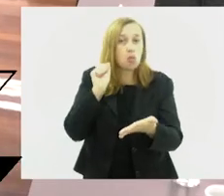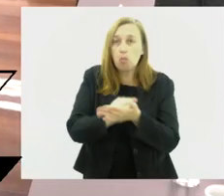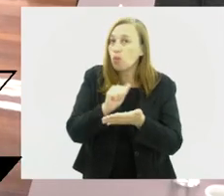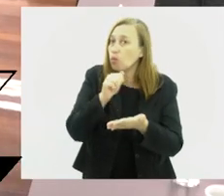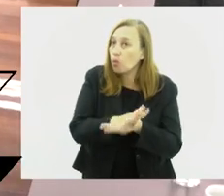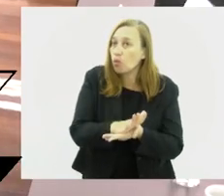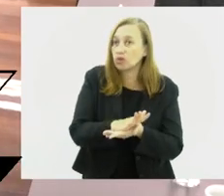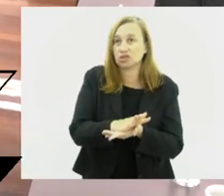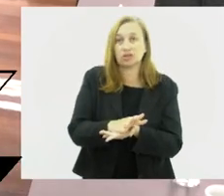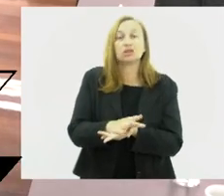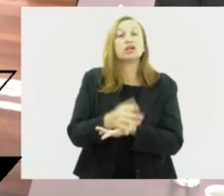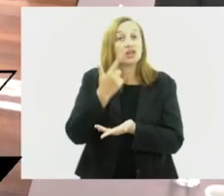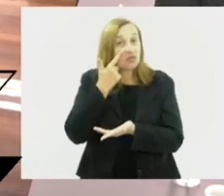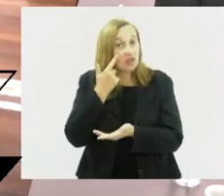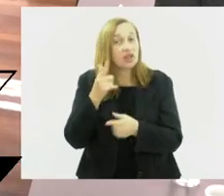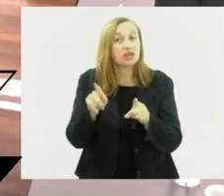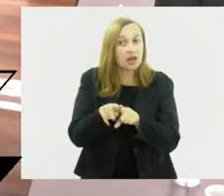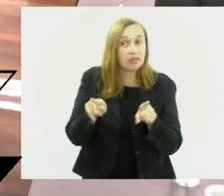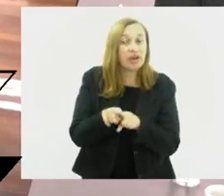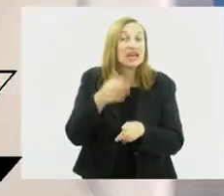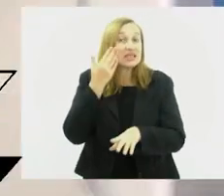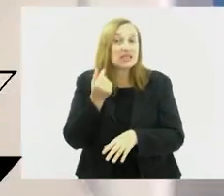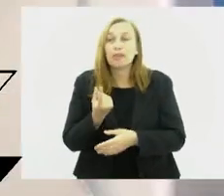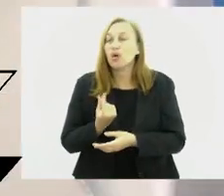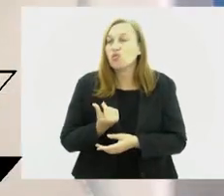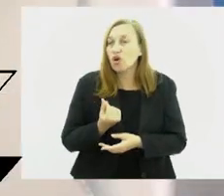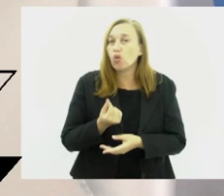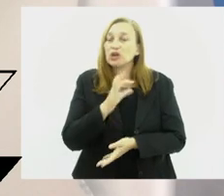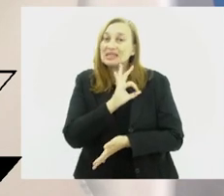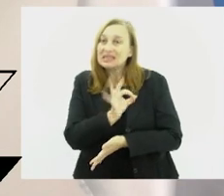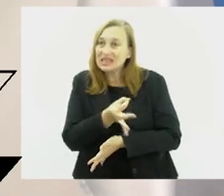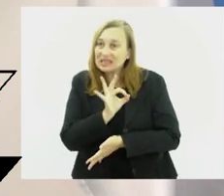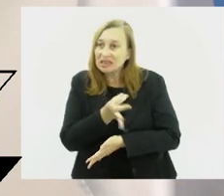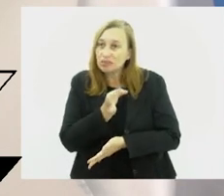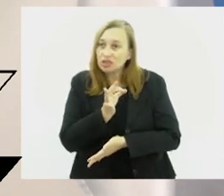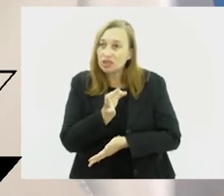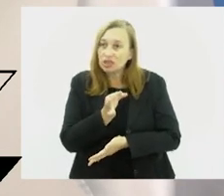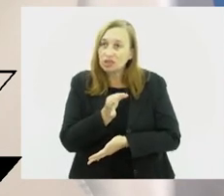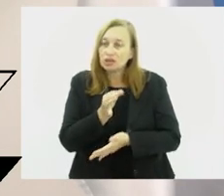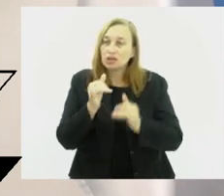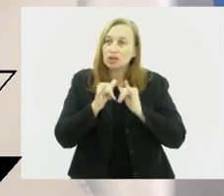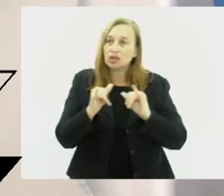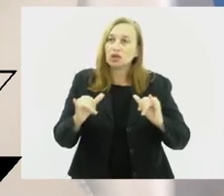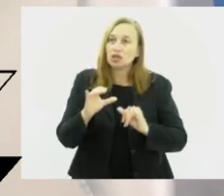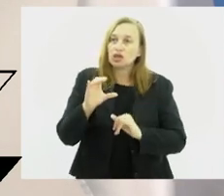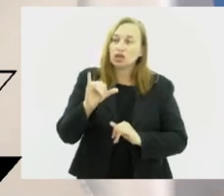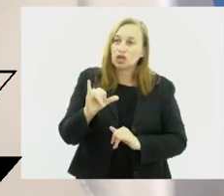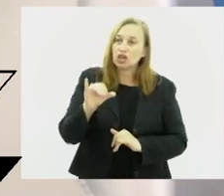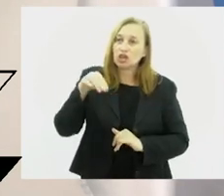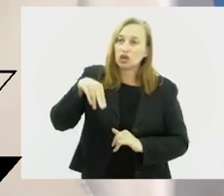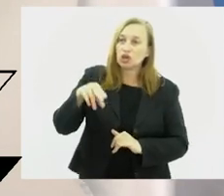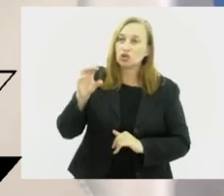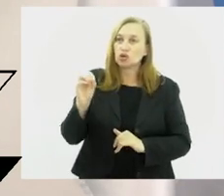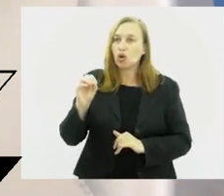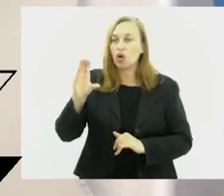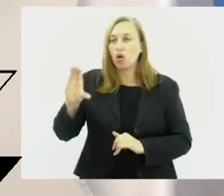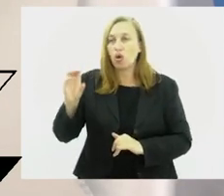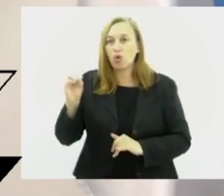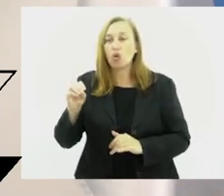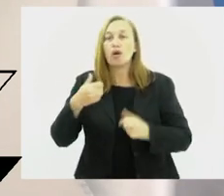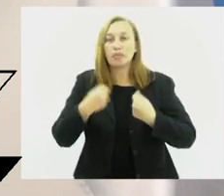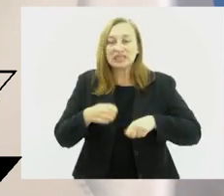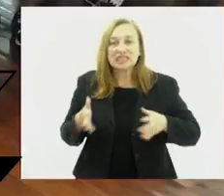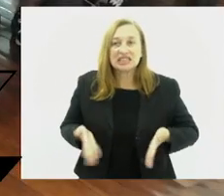aí. Saber o valor, e aí, obviamente, que para não ser algo inócuo, a gente tem que